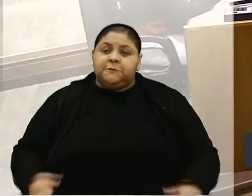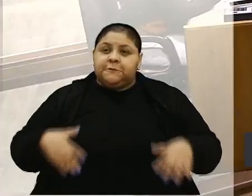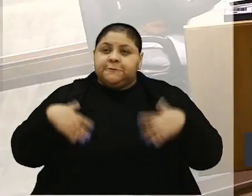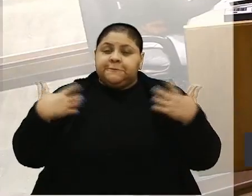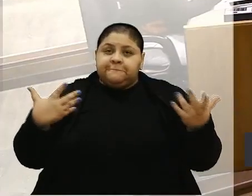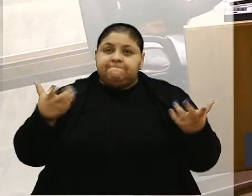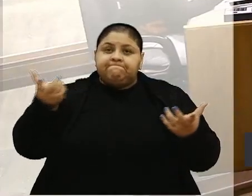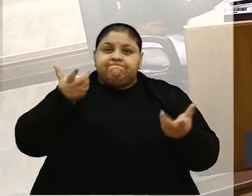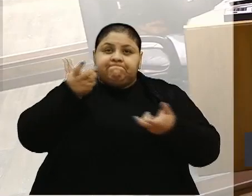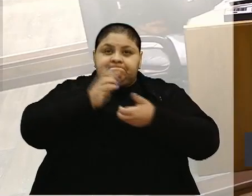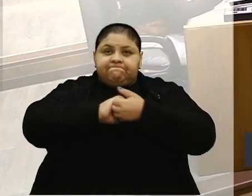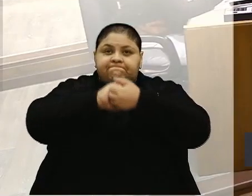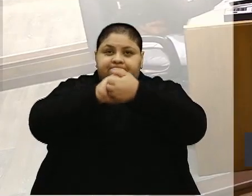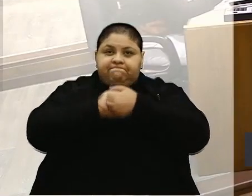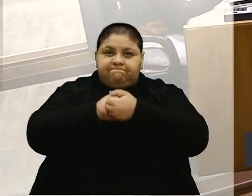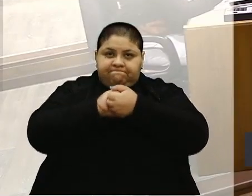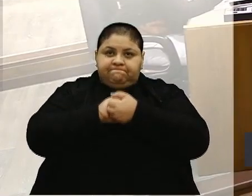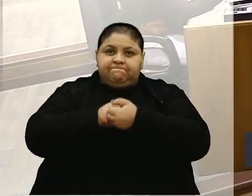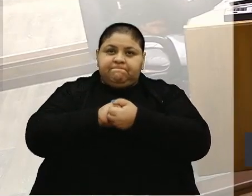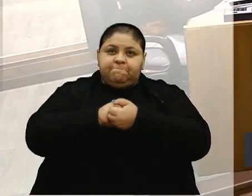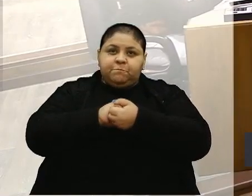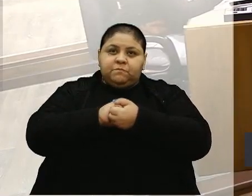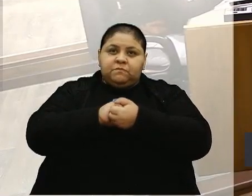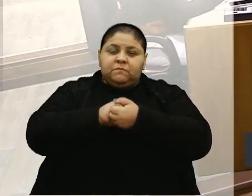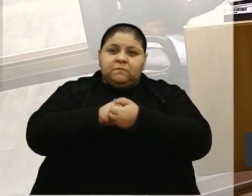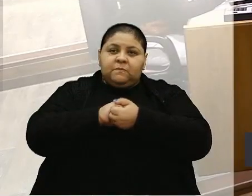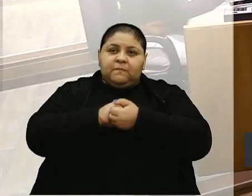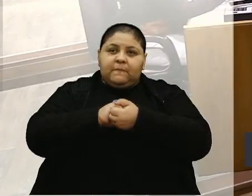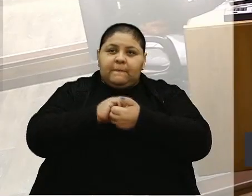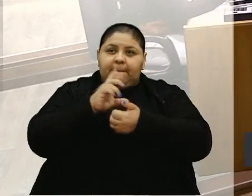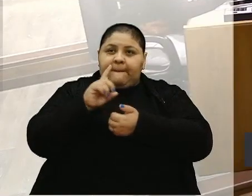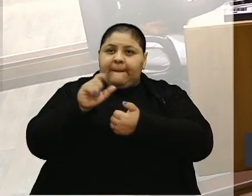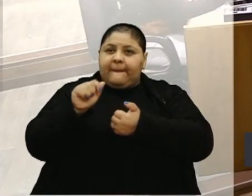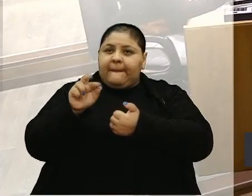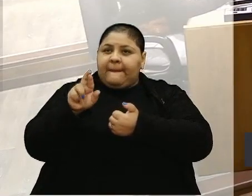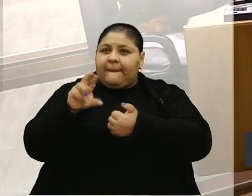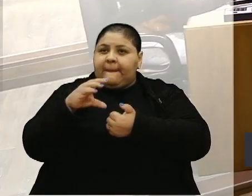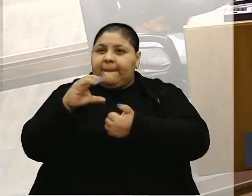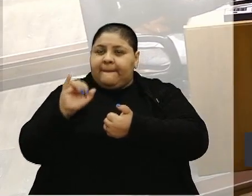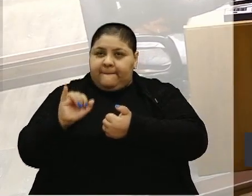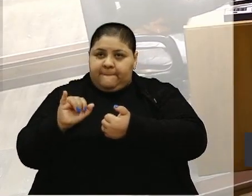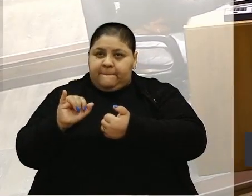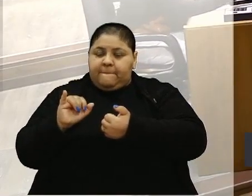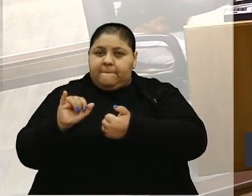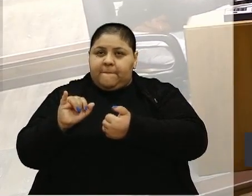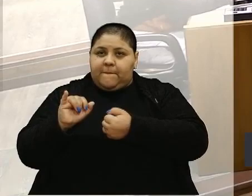Quero saudar e cumprimentar o Darcy de Jesus,